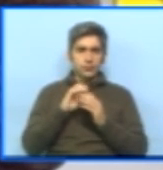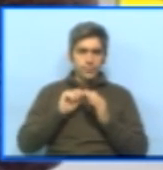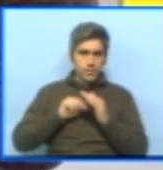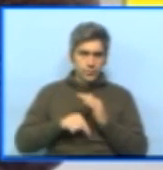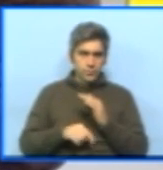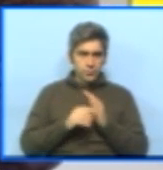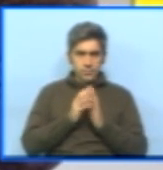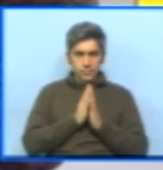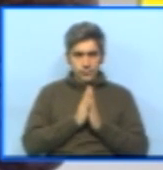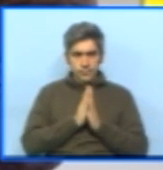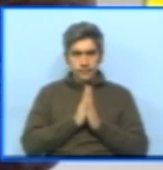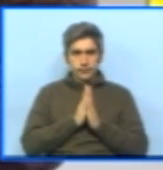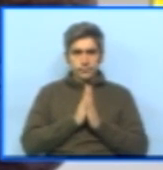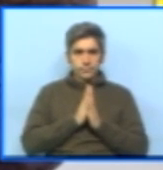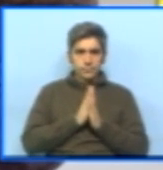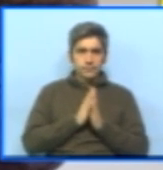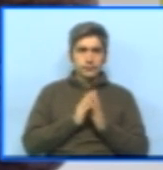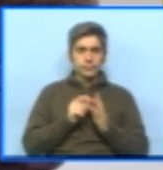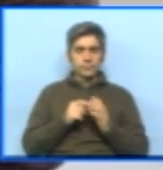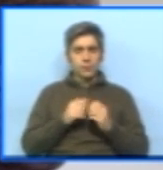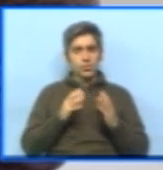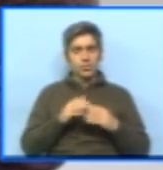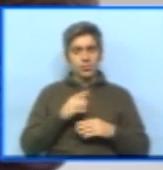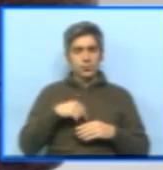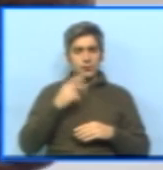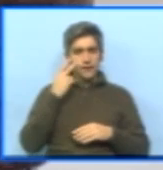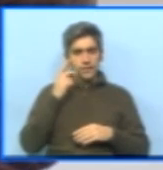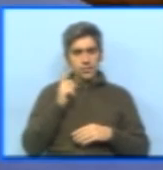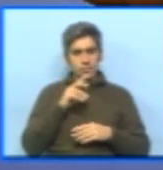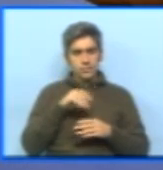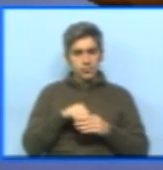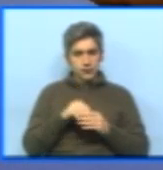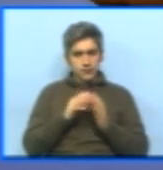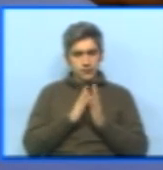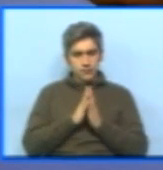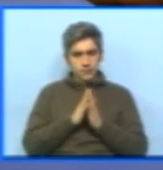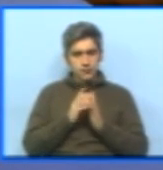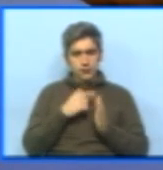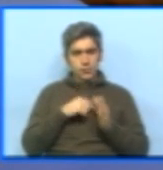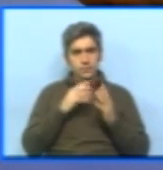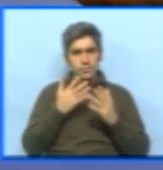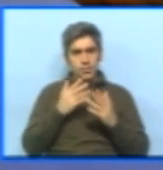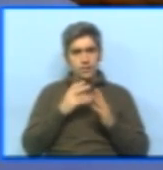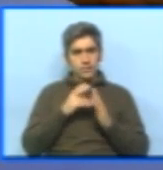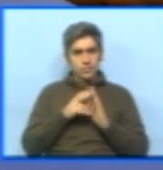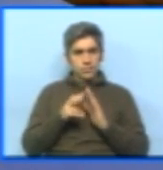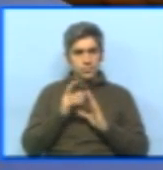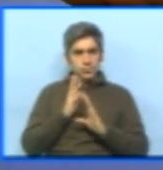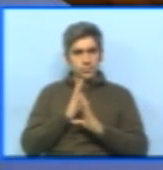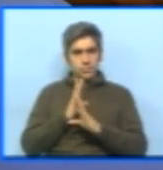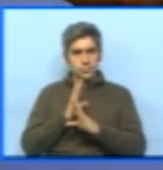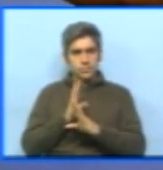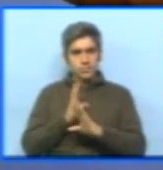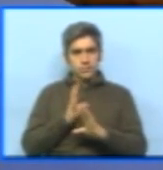profunda. Ali temos toda a nossa vida que é colocada nas nossas mãos e